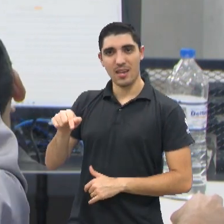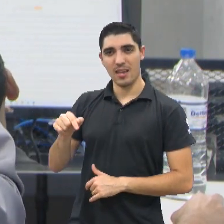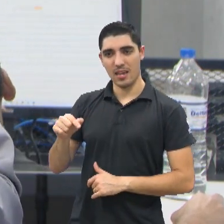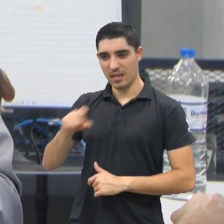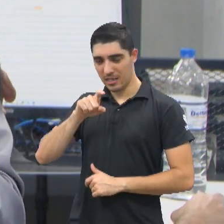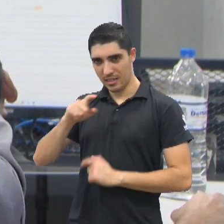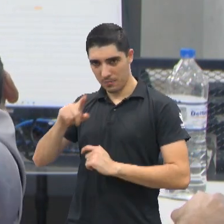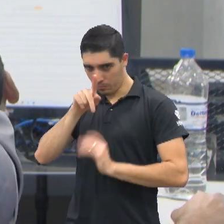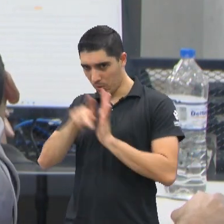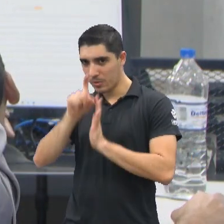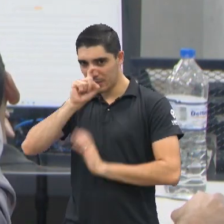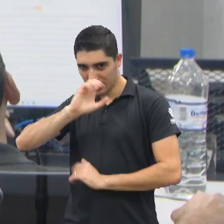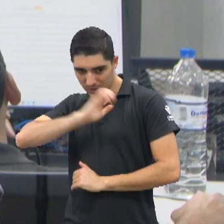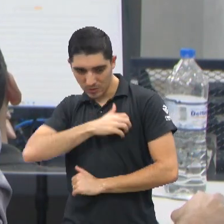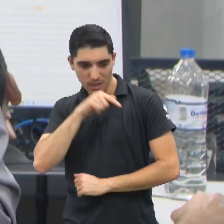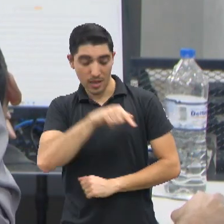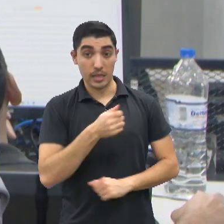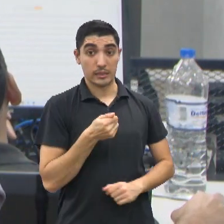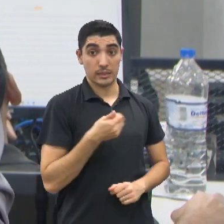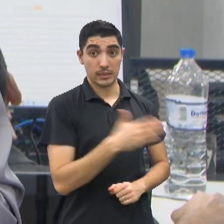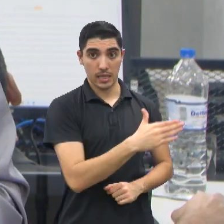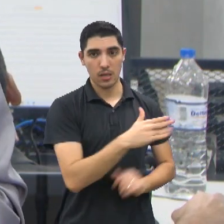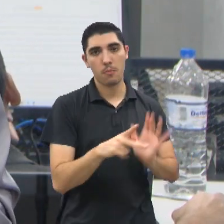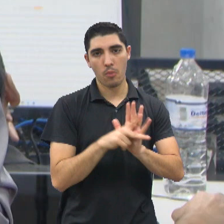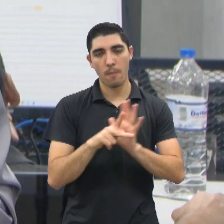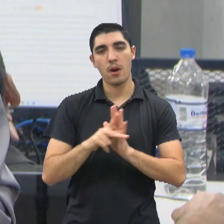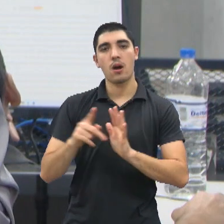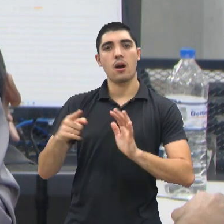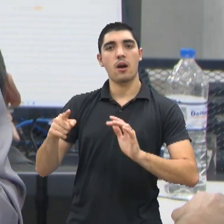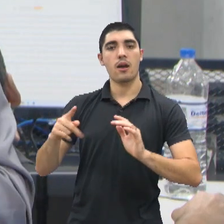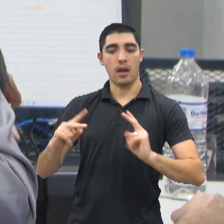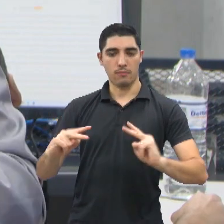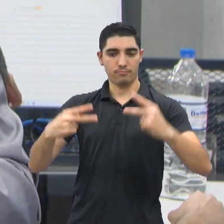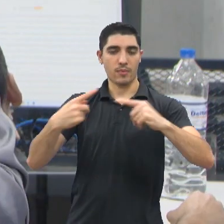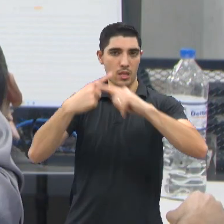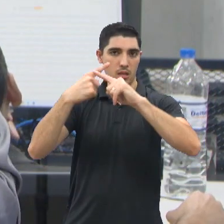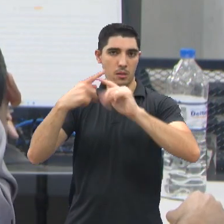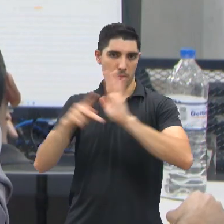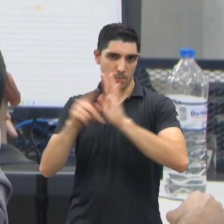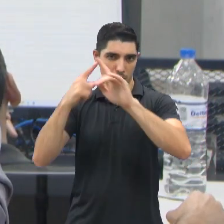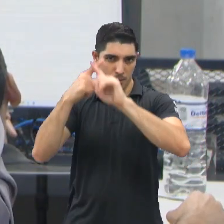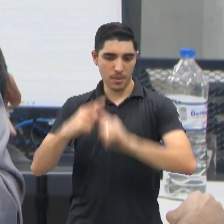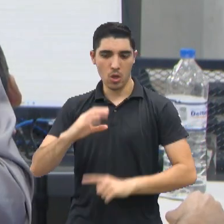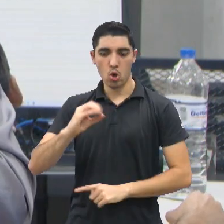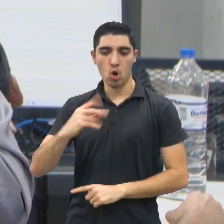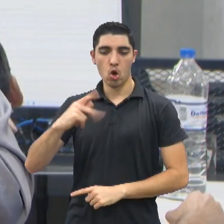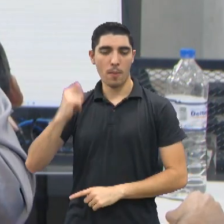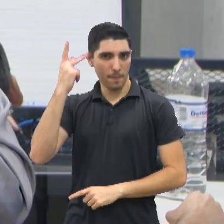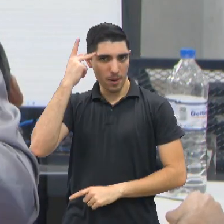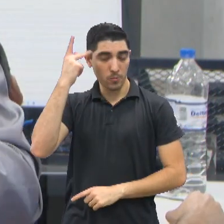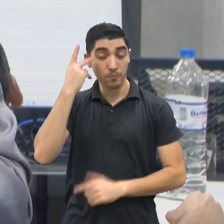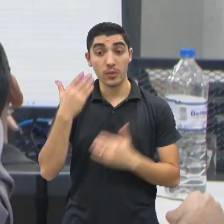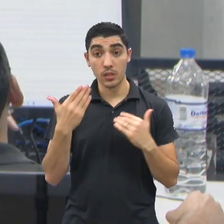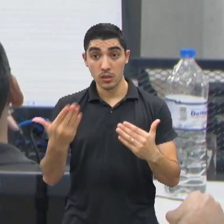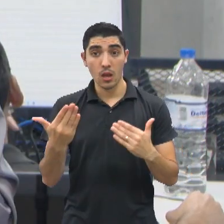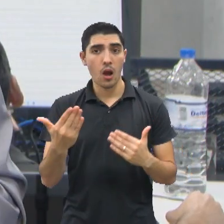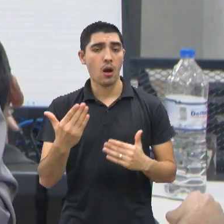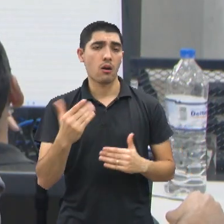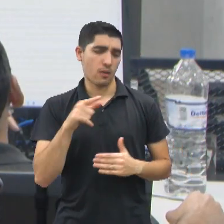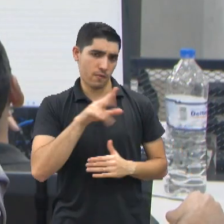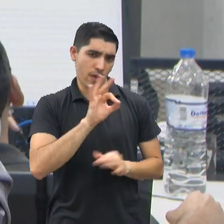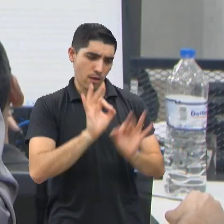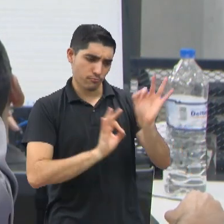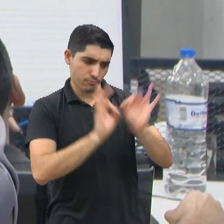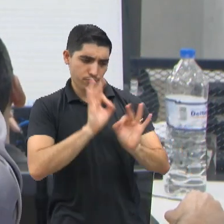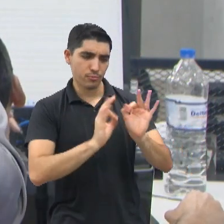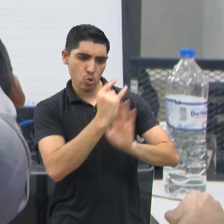de ida da semifinal da Copa Paulista Então até lá estará tudo certo para